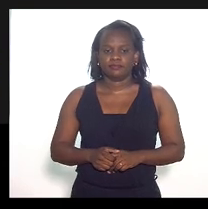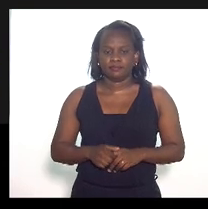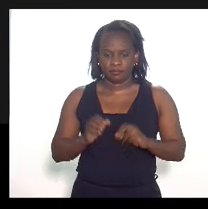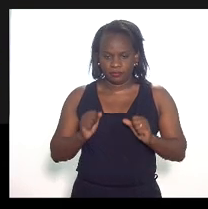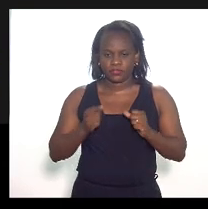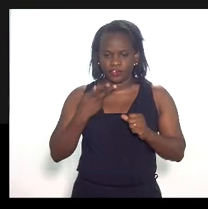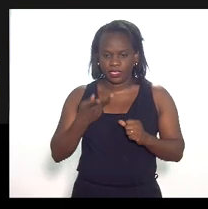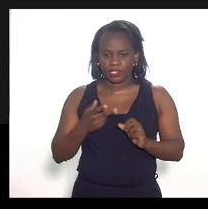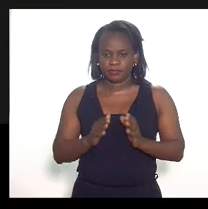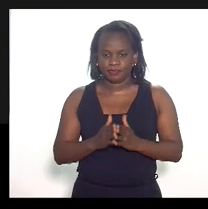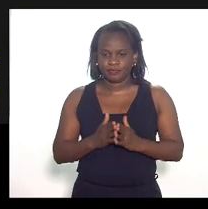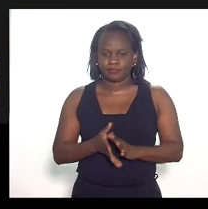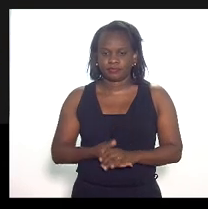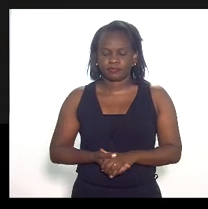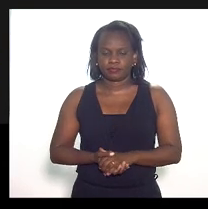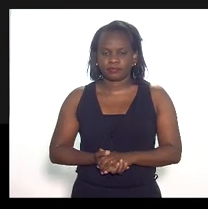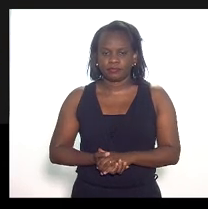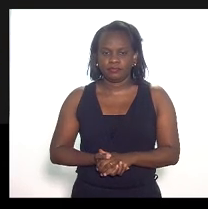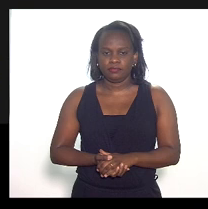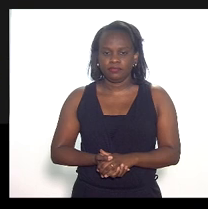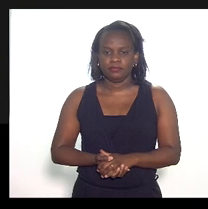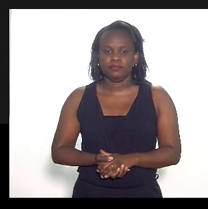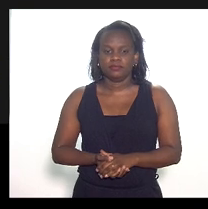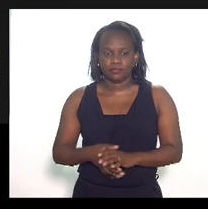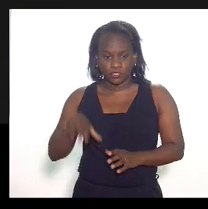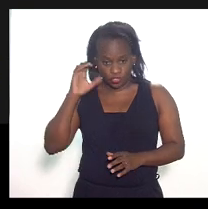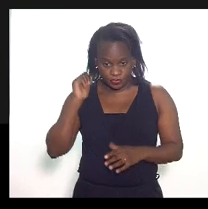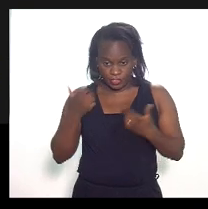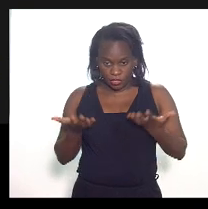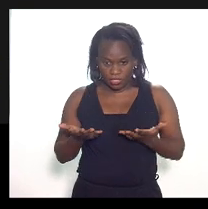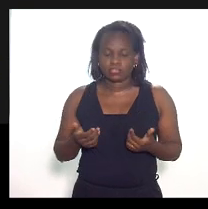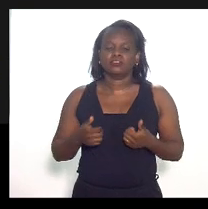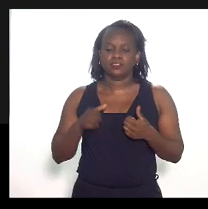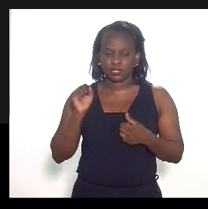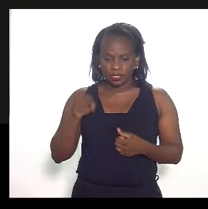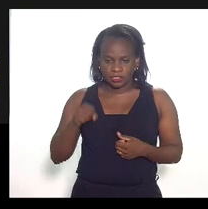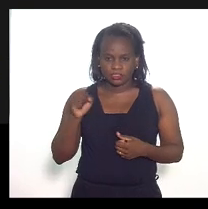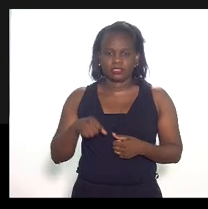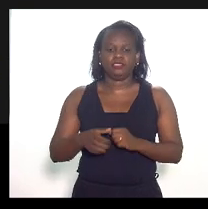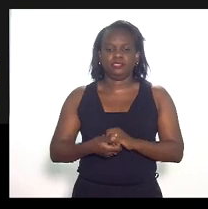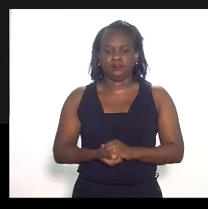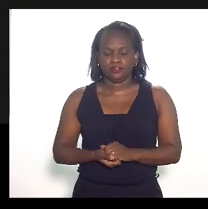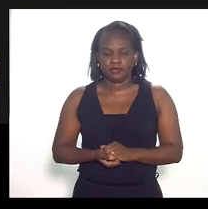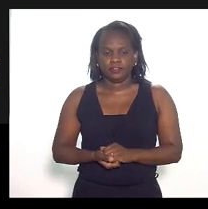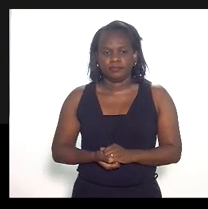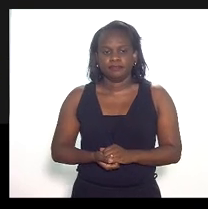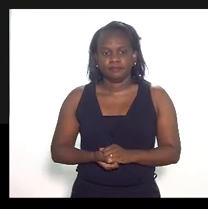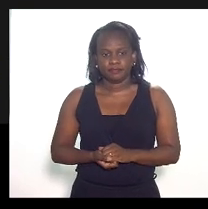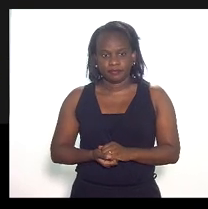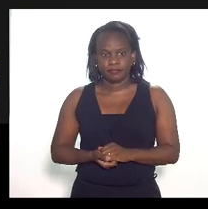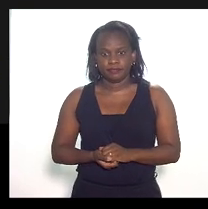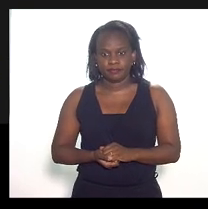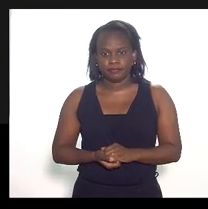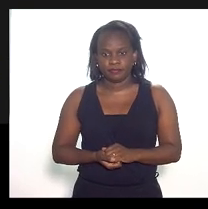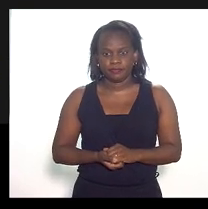Pode falar, por favor. Estão me ouvindo agora? Sim, sim. Foi?